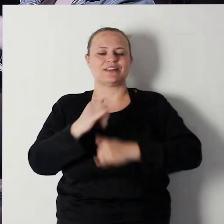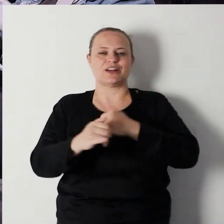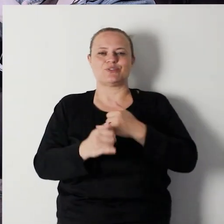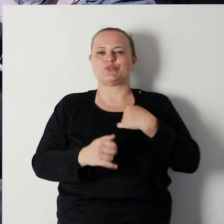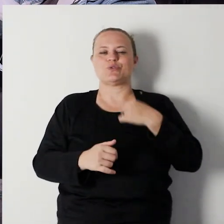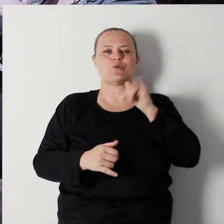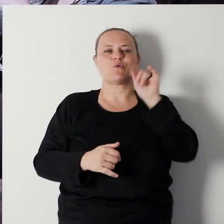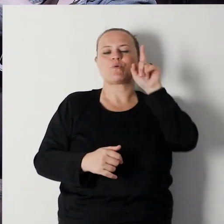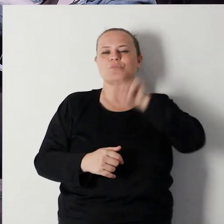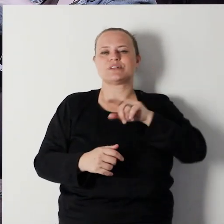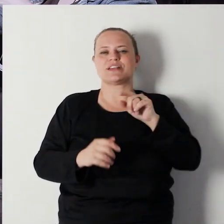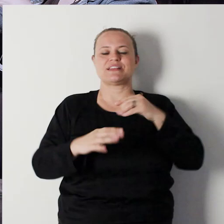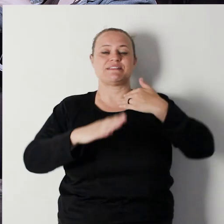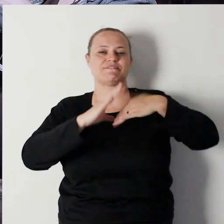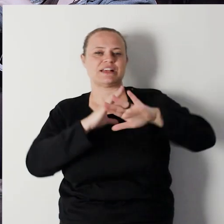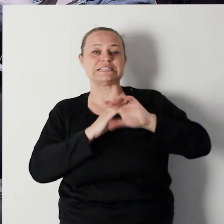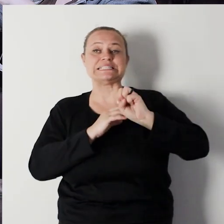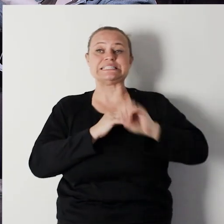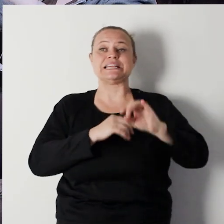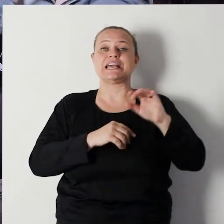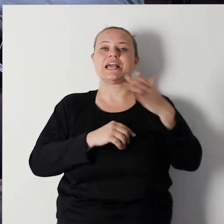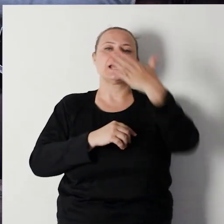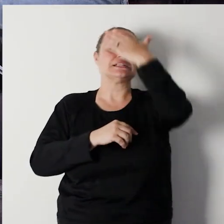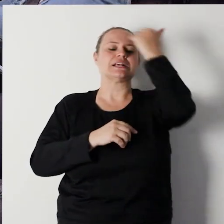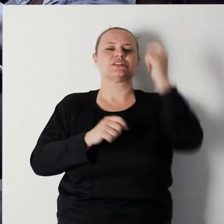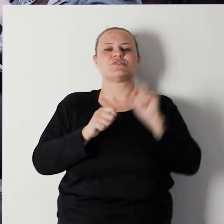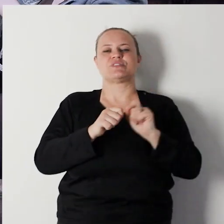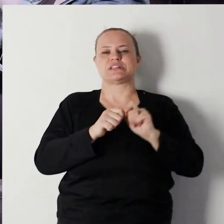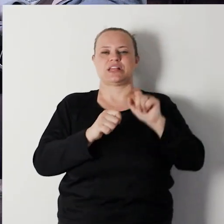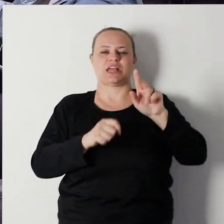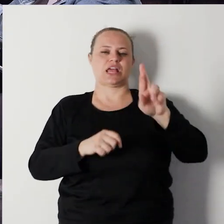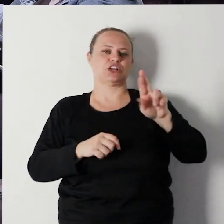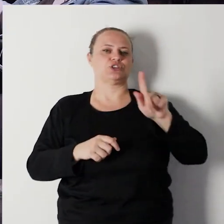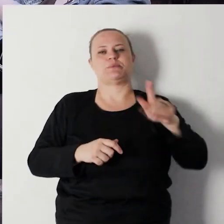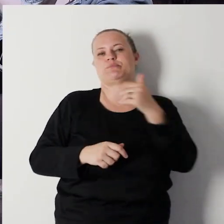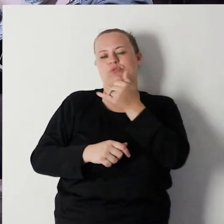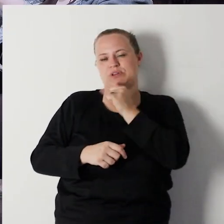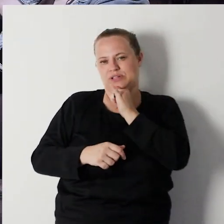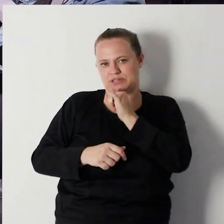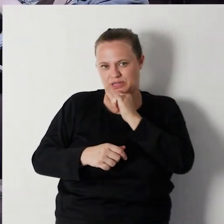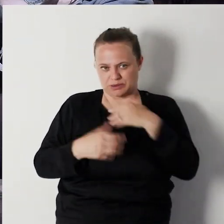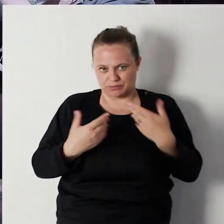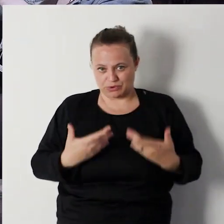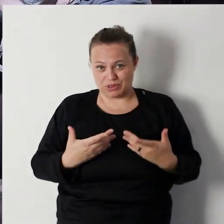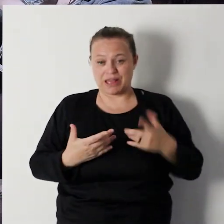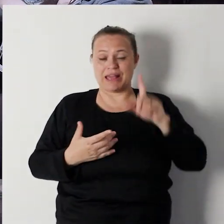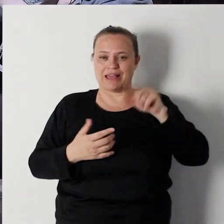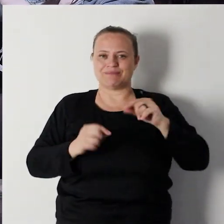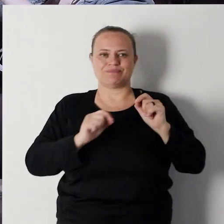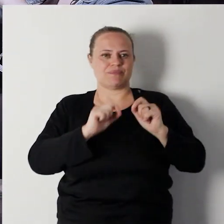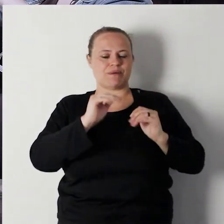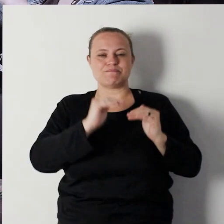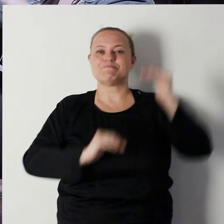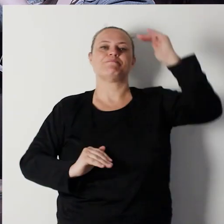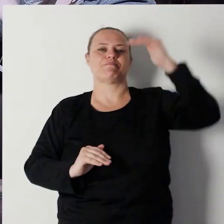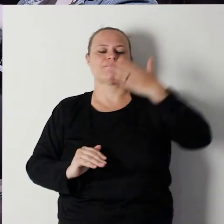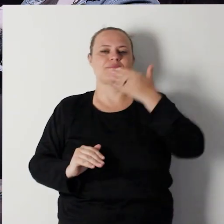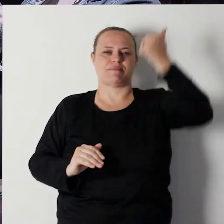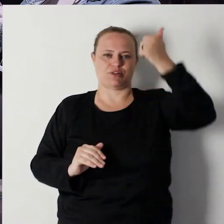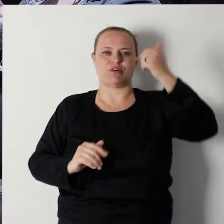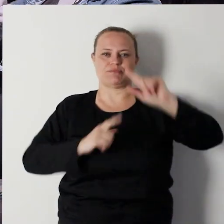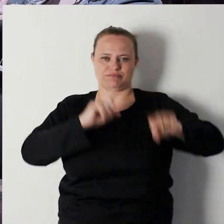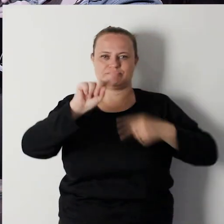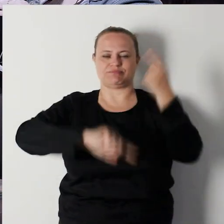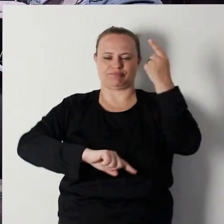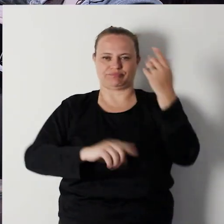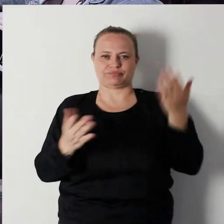ou porque acaba que o digital ele já você não consegue mandar, por exemplo, o projeto se você esqueceu de anexar o RG, por exemplo.